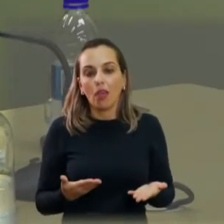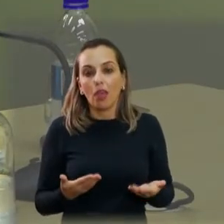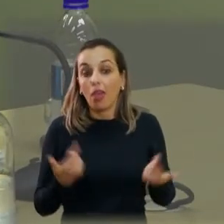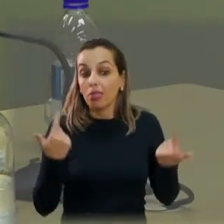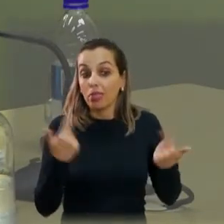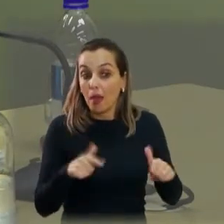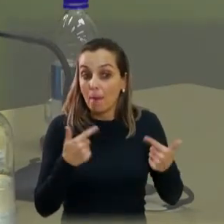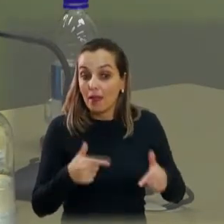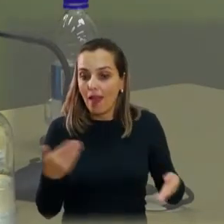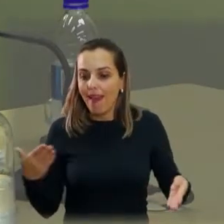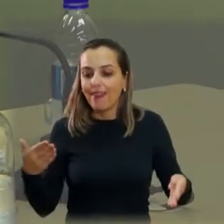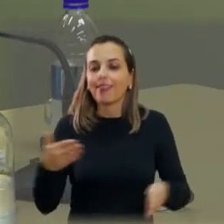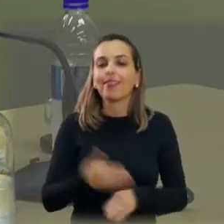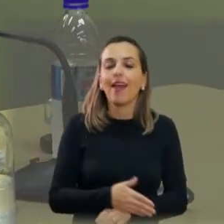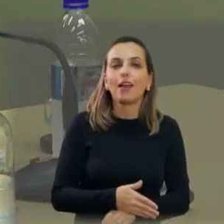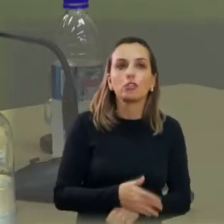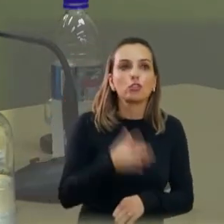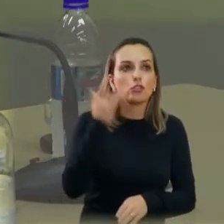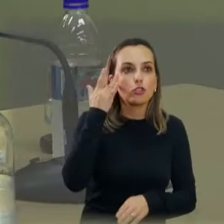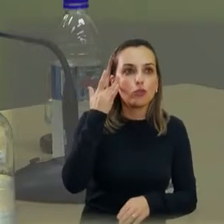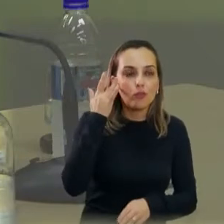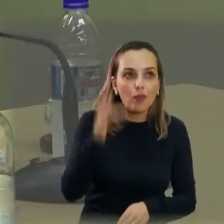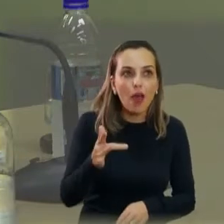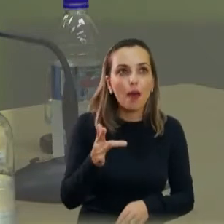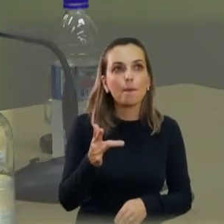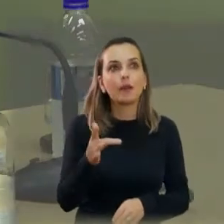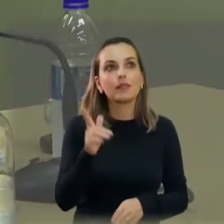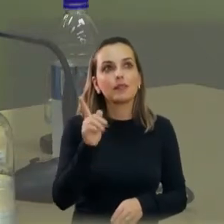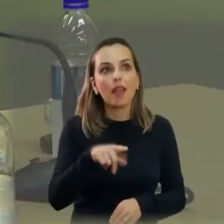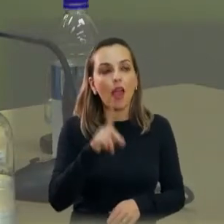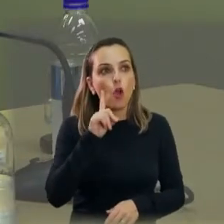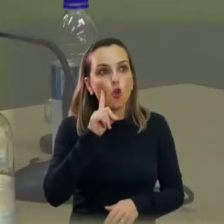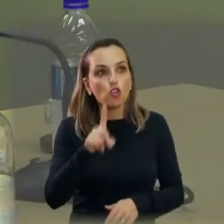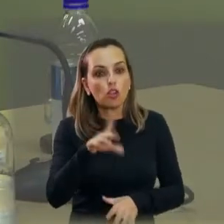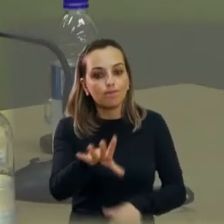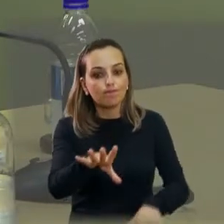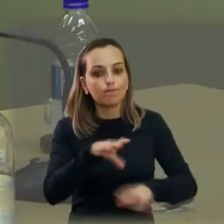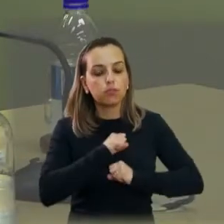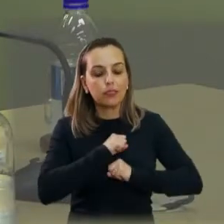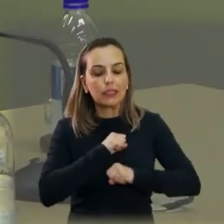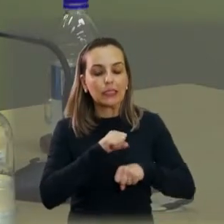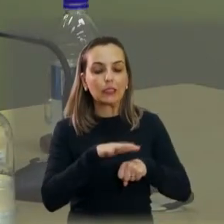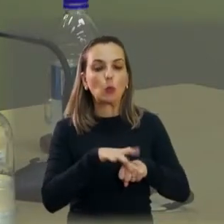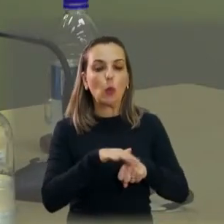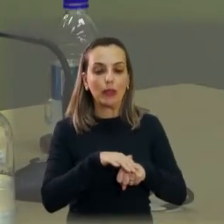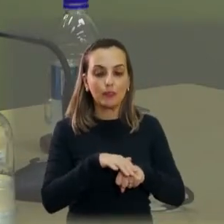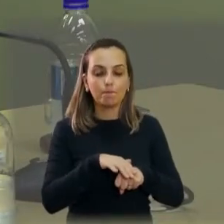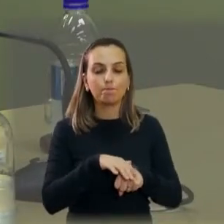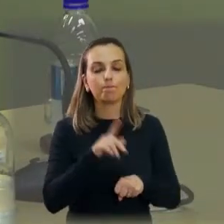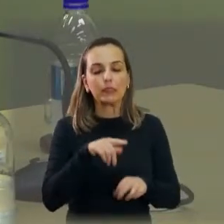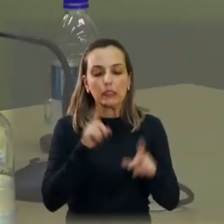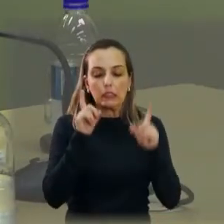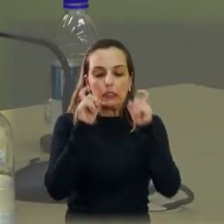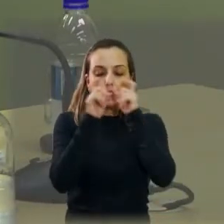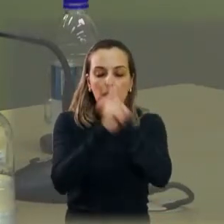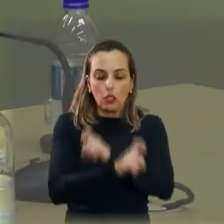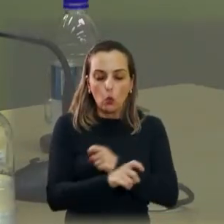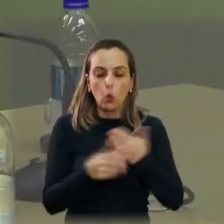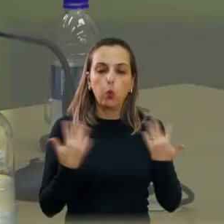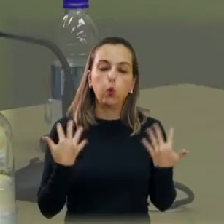sem saber se aquele dia pode ser o dia que a gente pode se contaminar ou não. Então, isso é muito